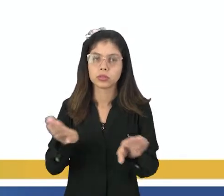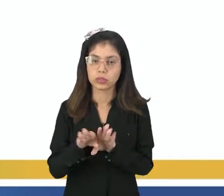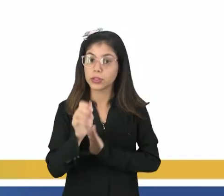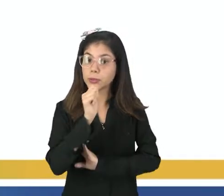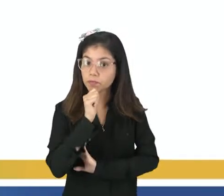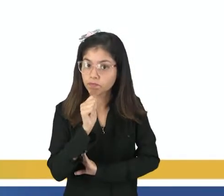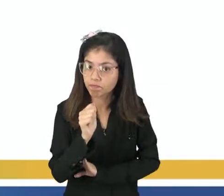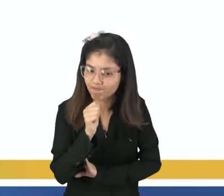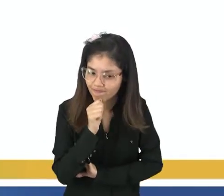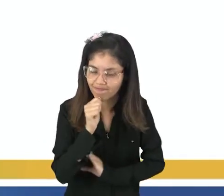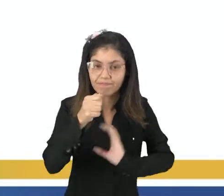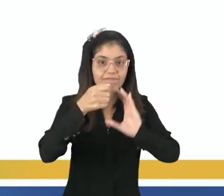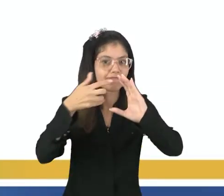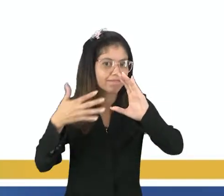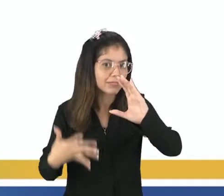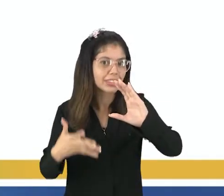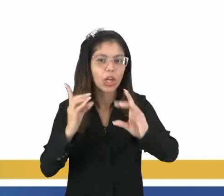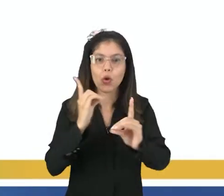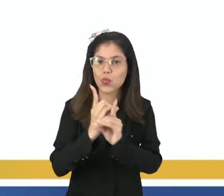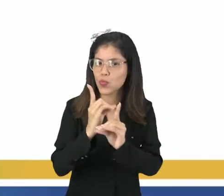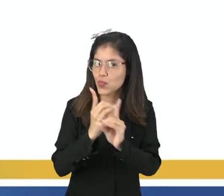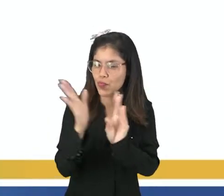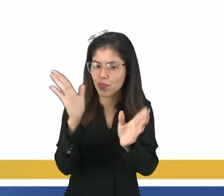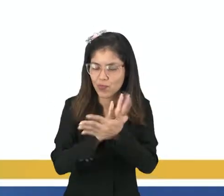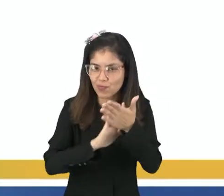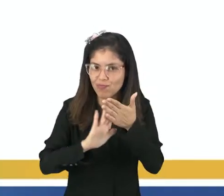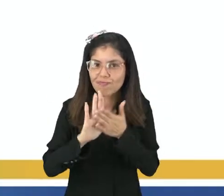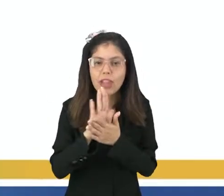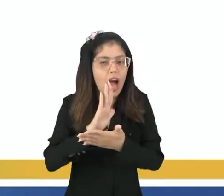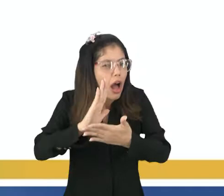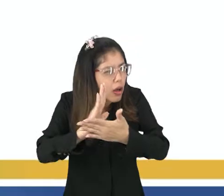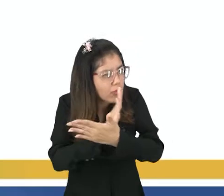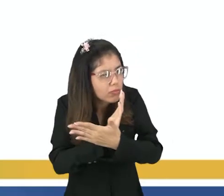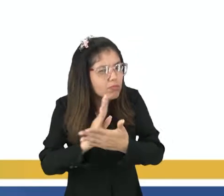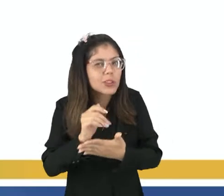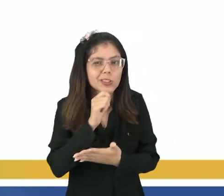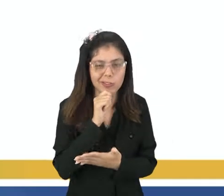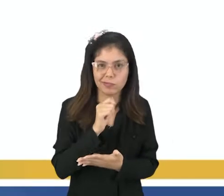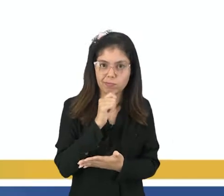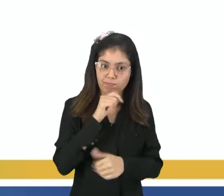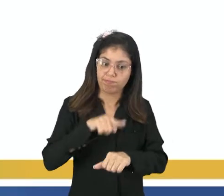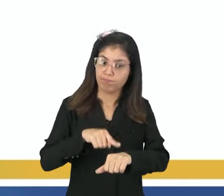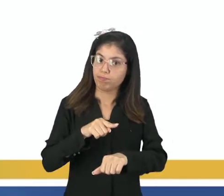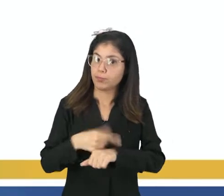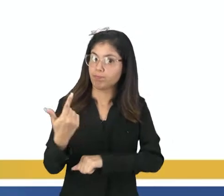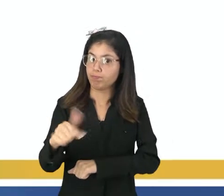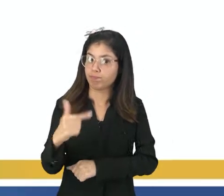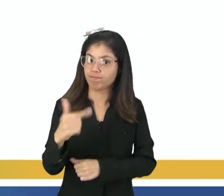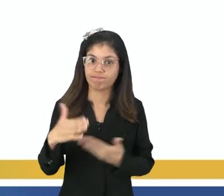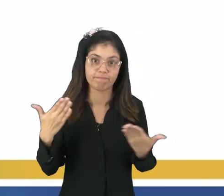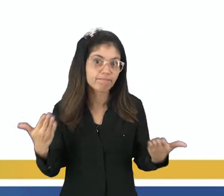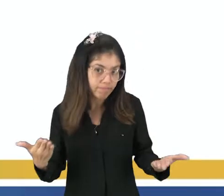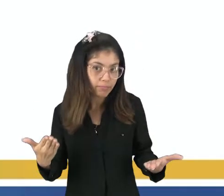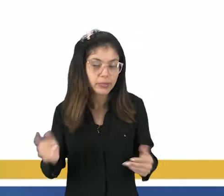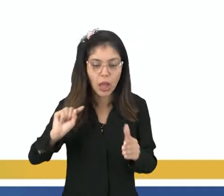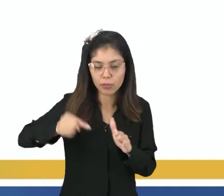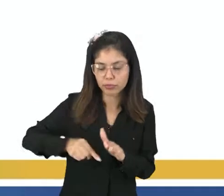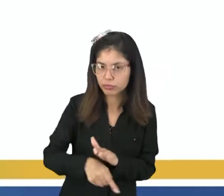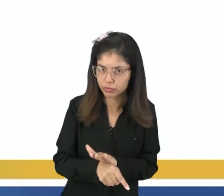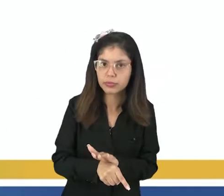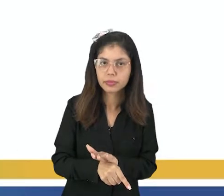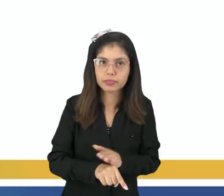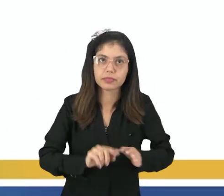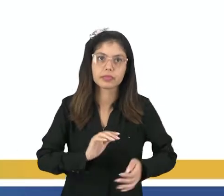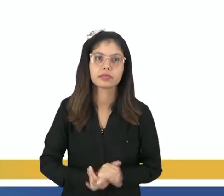espécies ainda nem foram descobertas, algumas nem deu tempo de ter um estudo aprofundado sobre